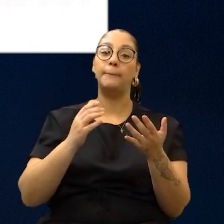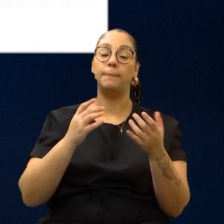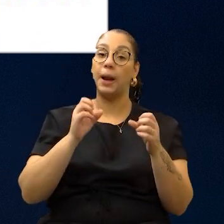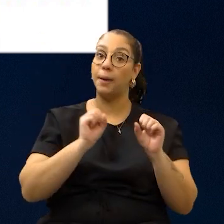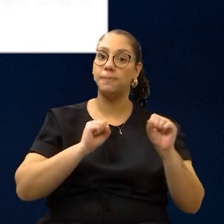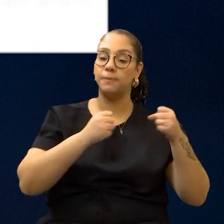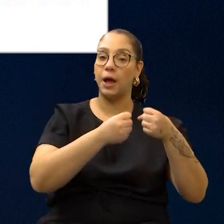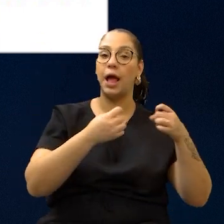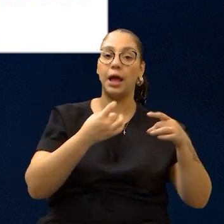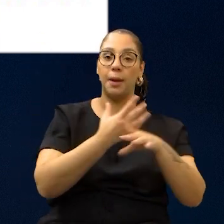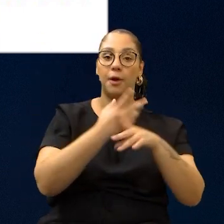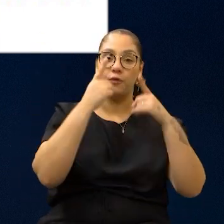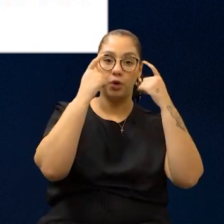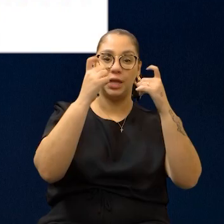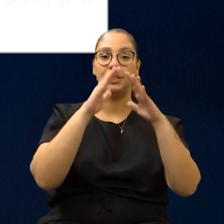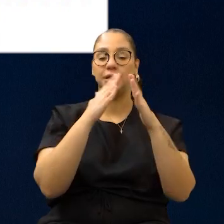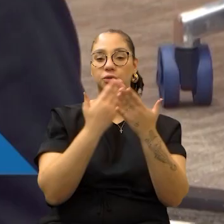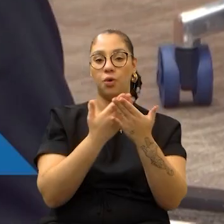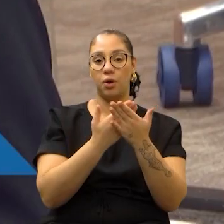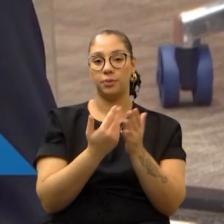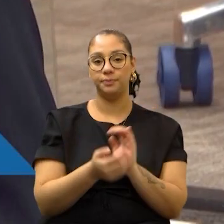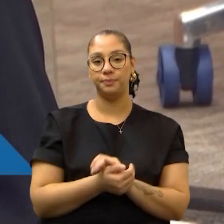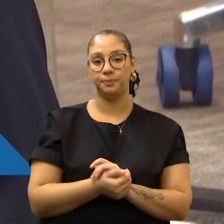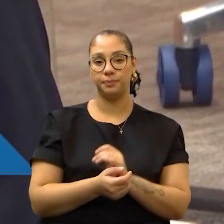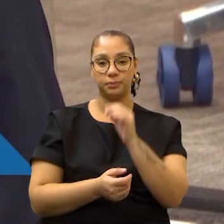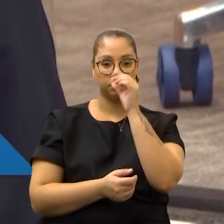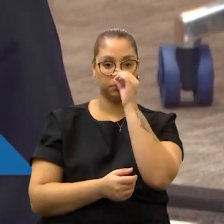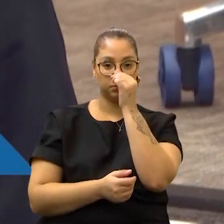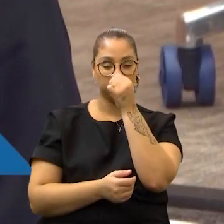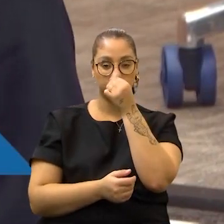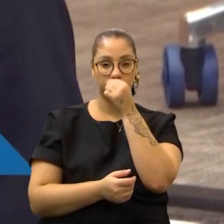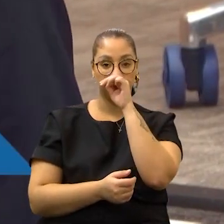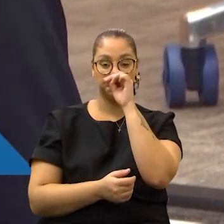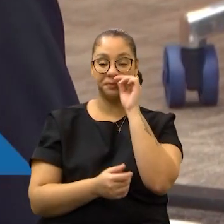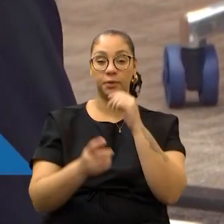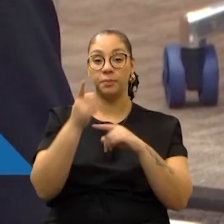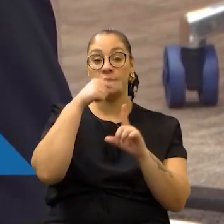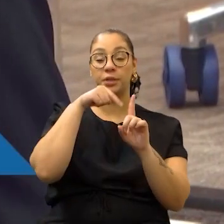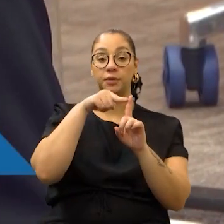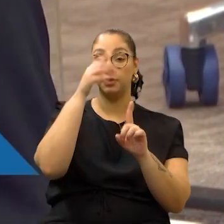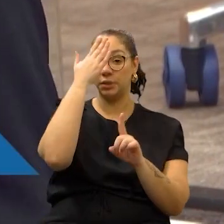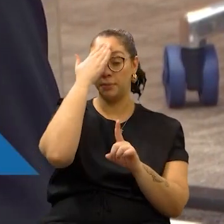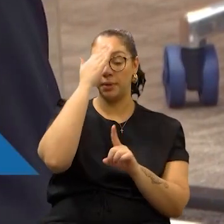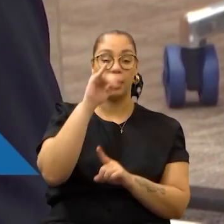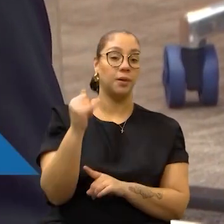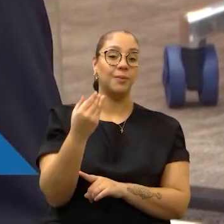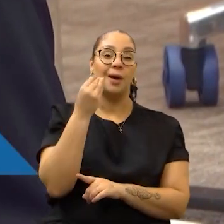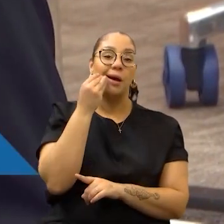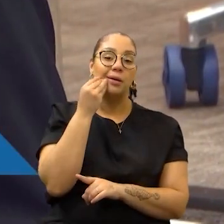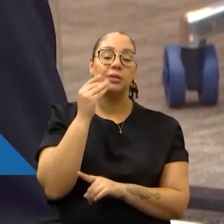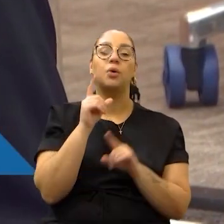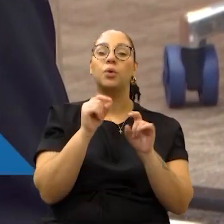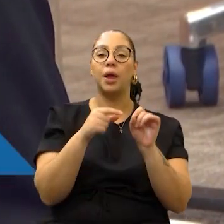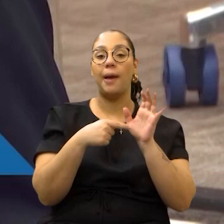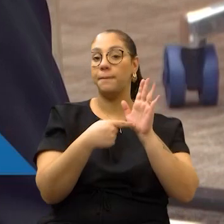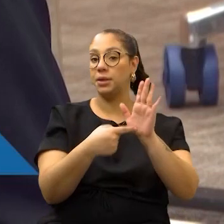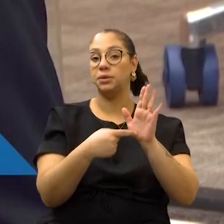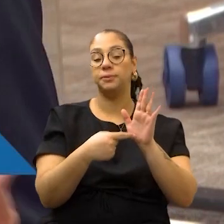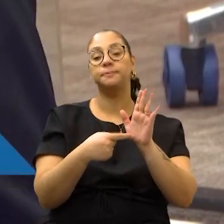apoio a combate à violência nas escolas. É no sentido de saber se a cidade de Campinas está aproveitando a